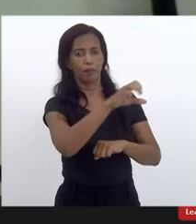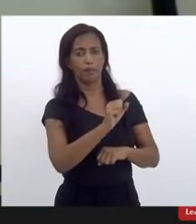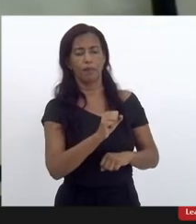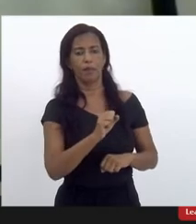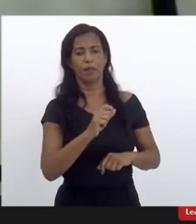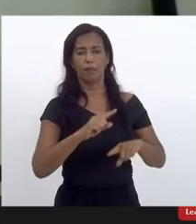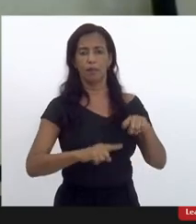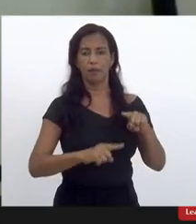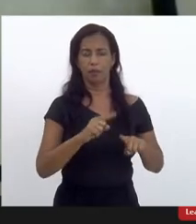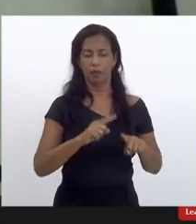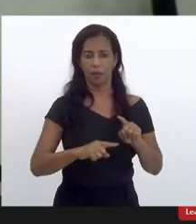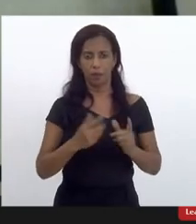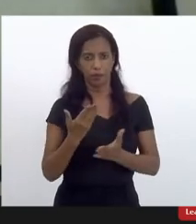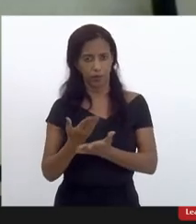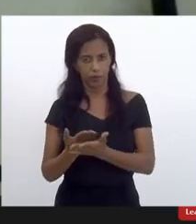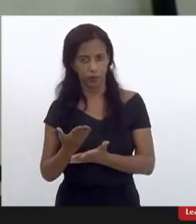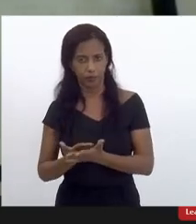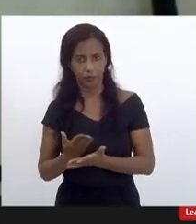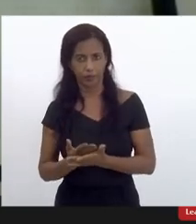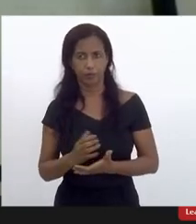material.